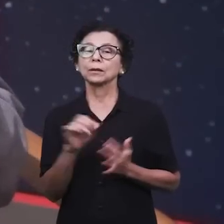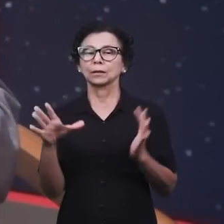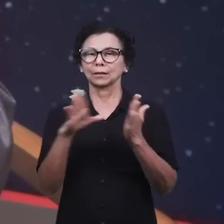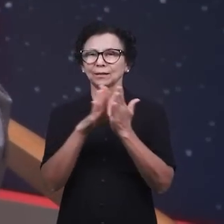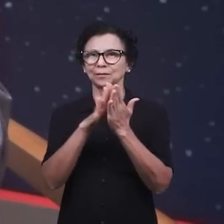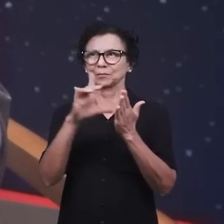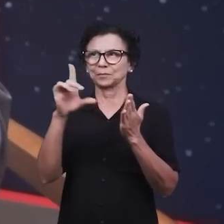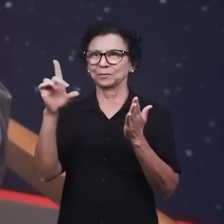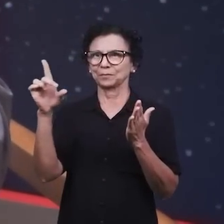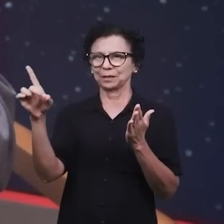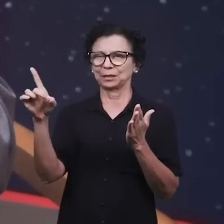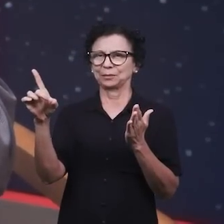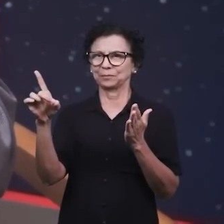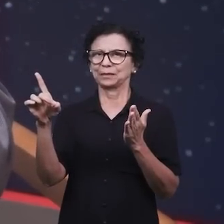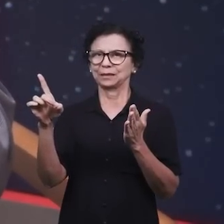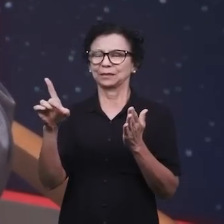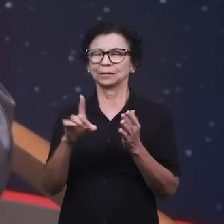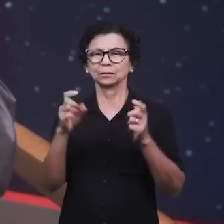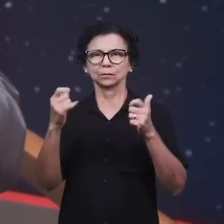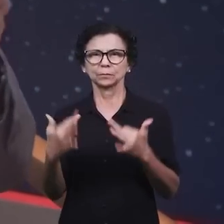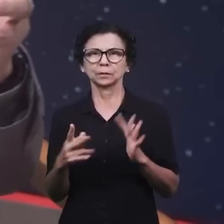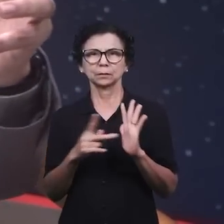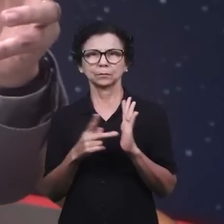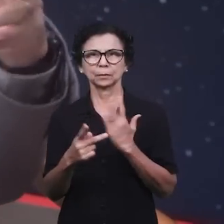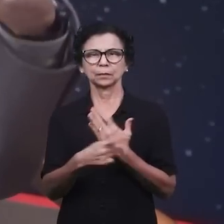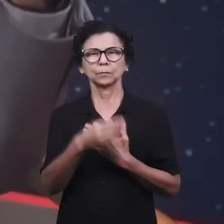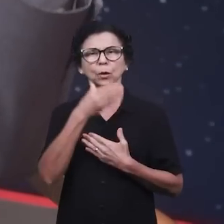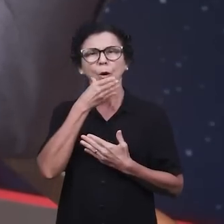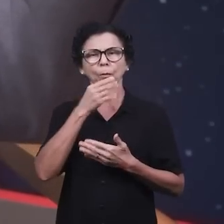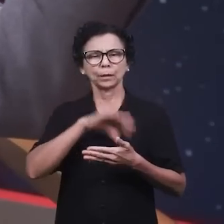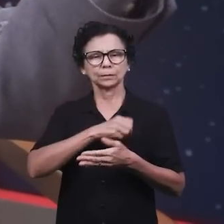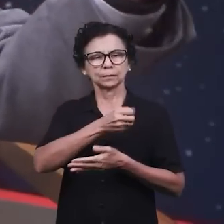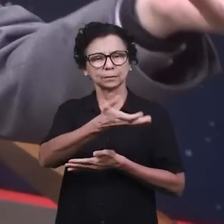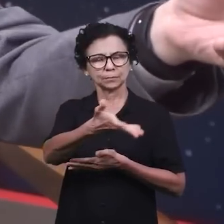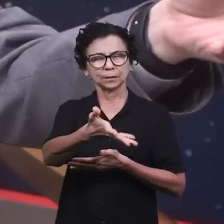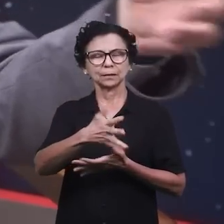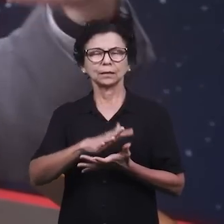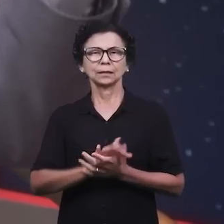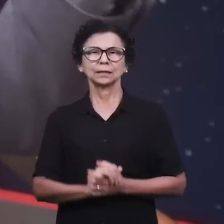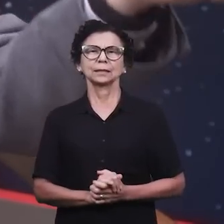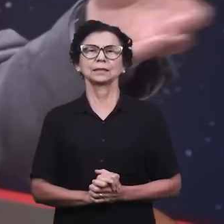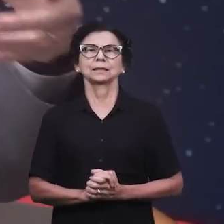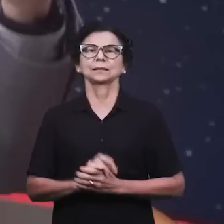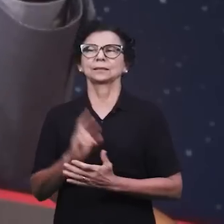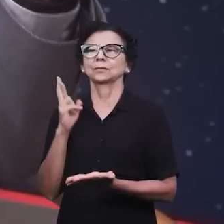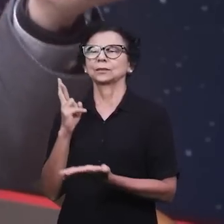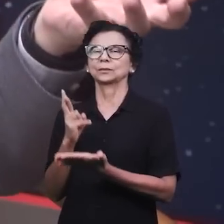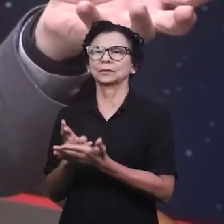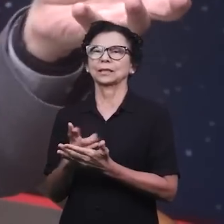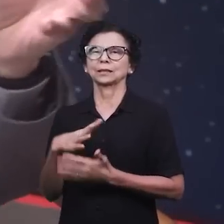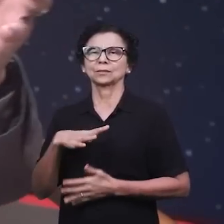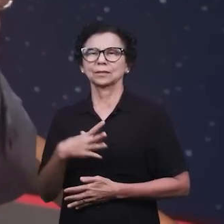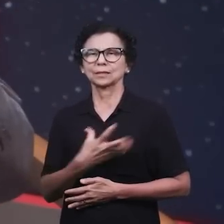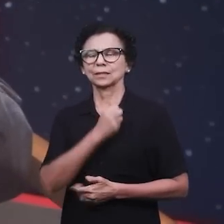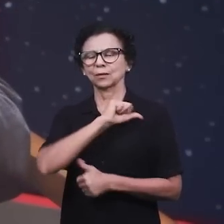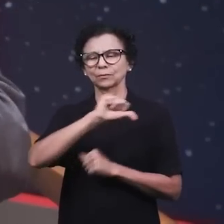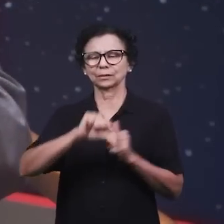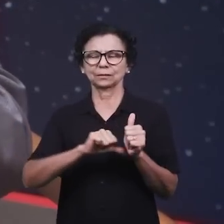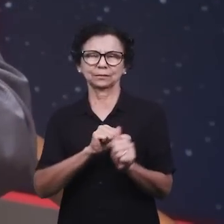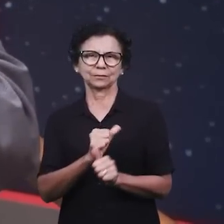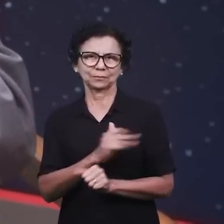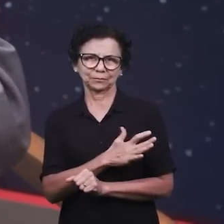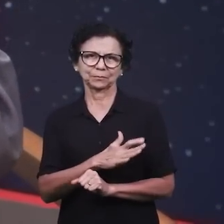origem naturalmente ao alimento, ao pão, tipificando profeticamente a palavra do